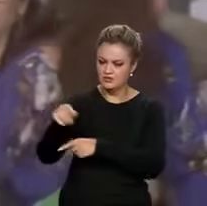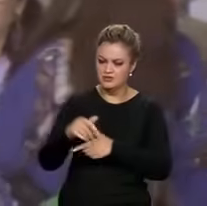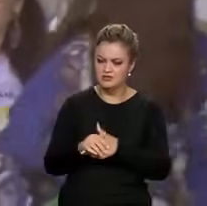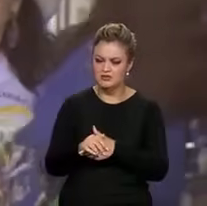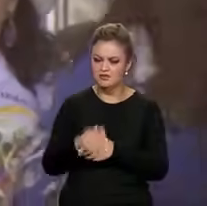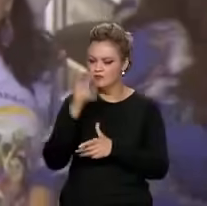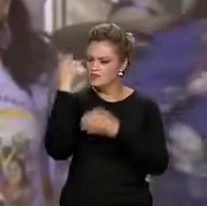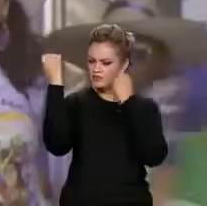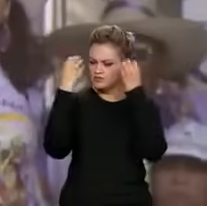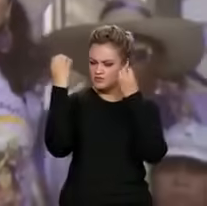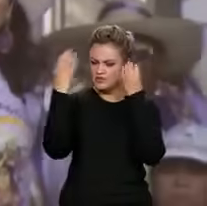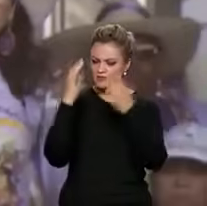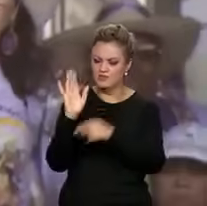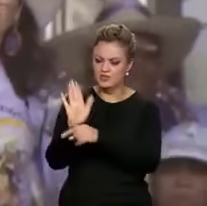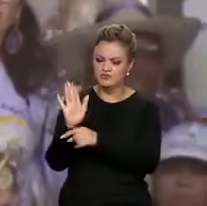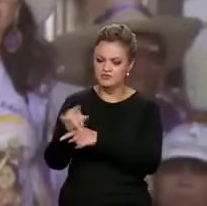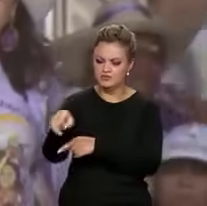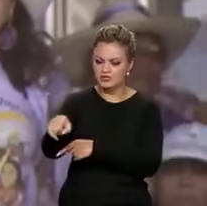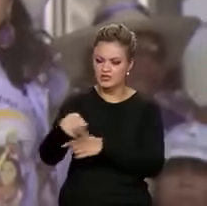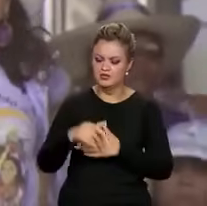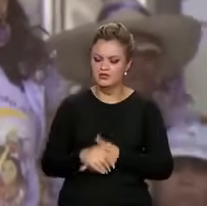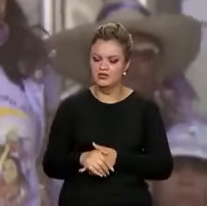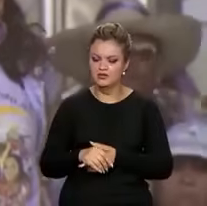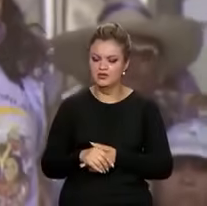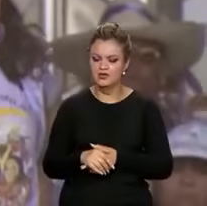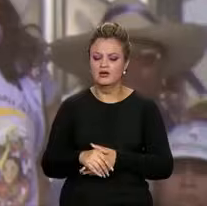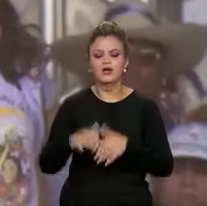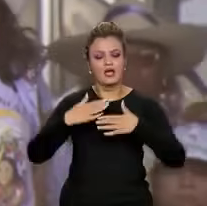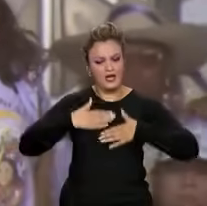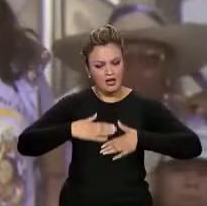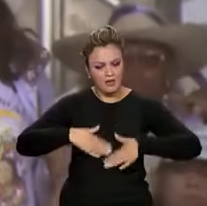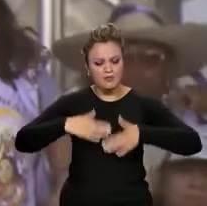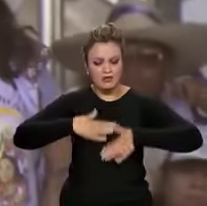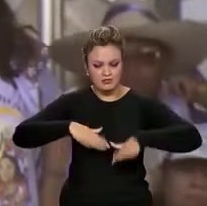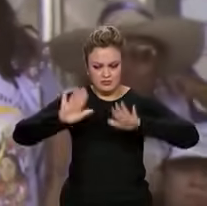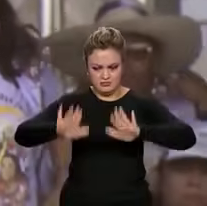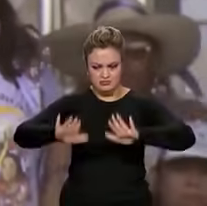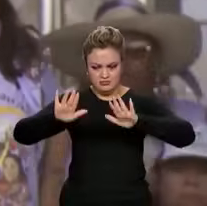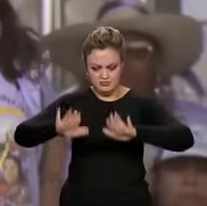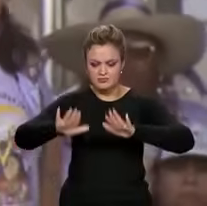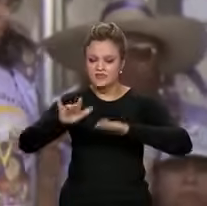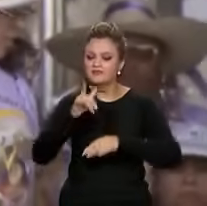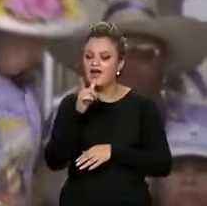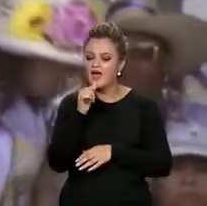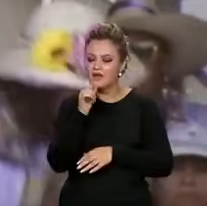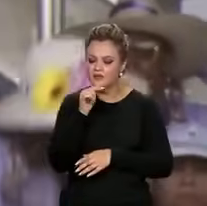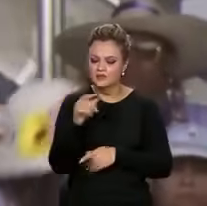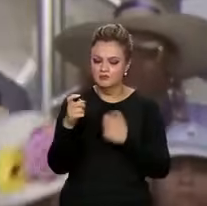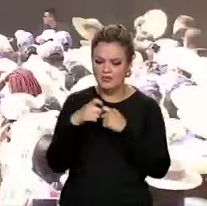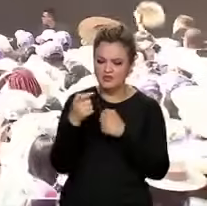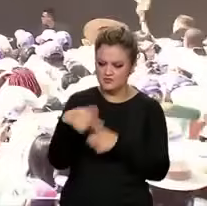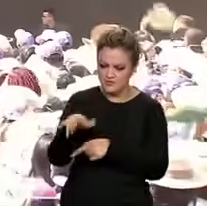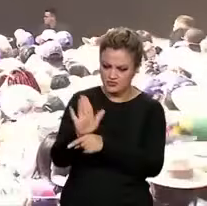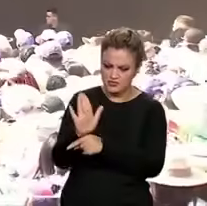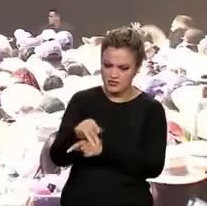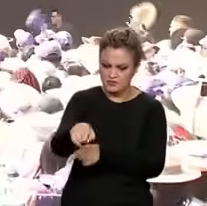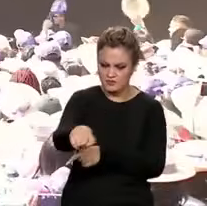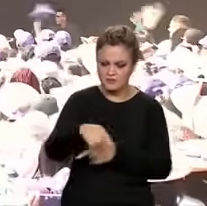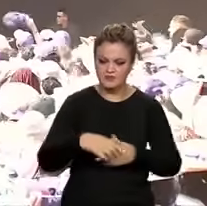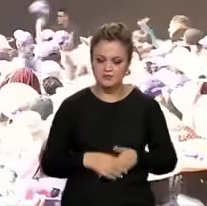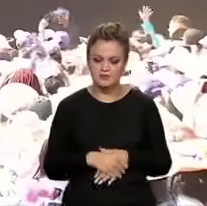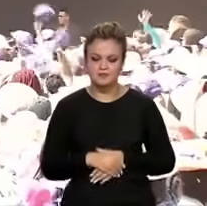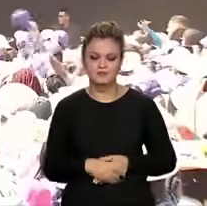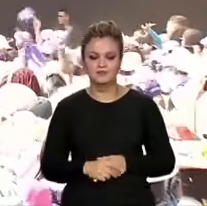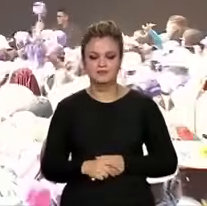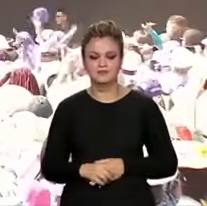SAMU que tá aqui atendo aqui na frente do palco agora com o parcimônia com calma leva água e o médico aqui por favor ali ó